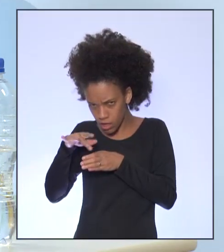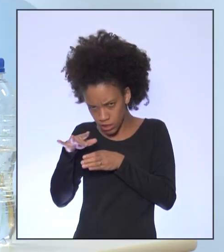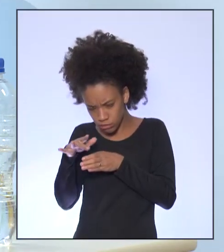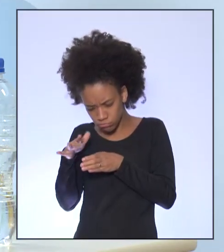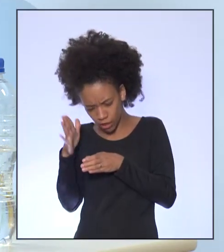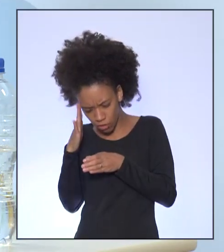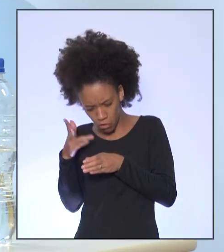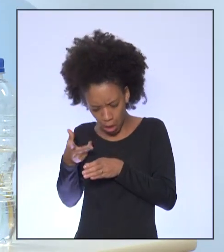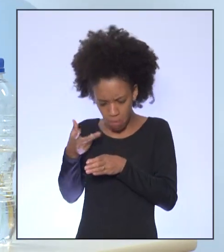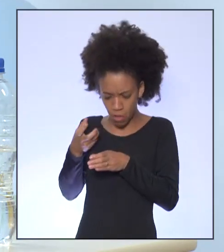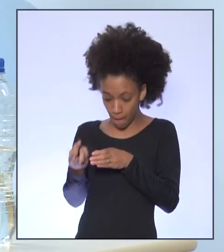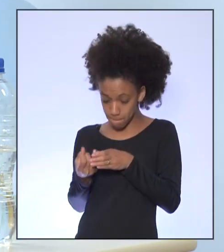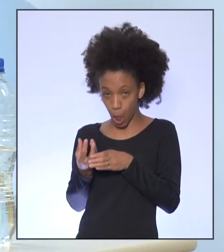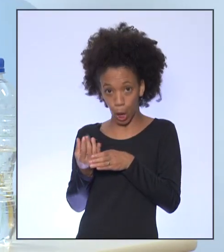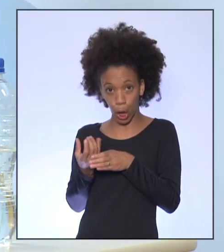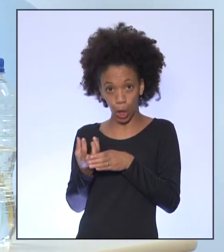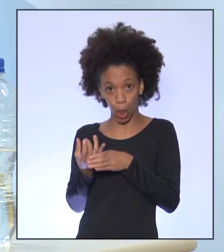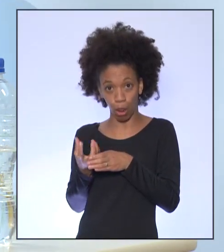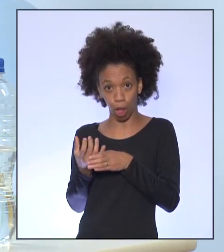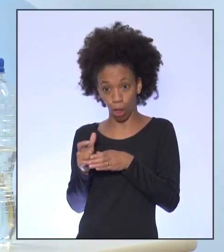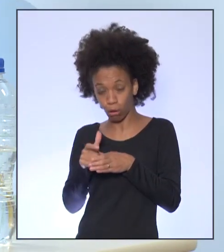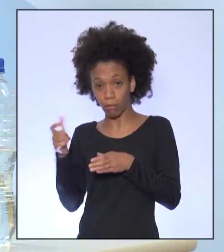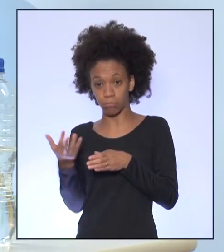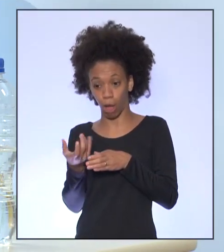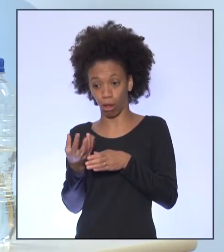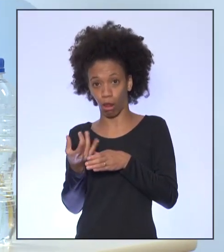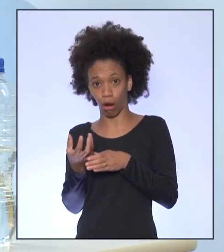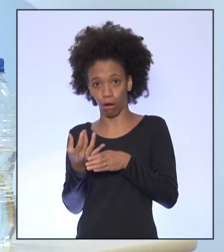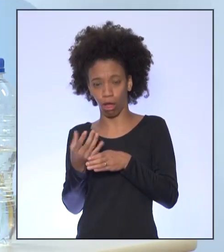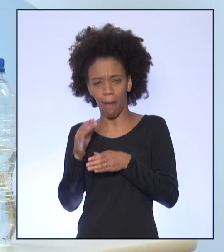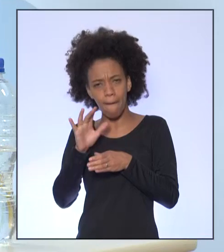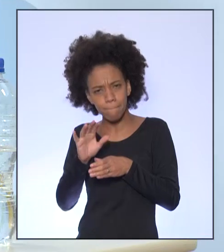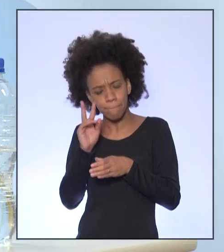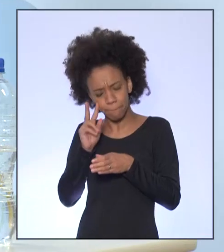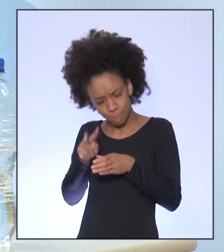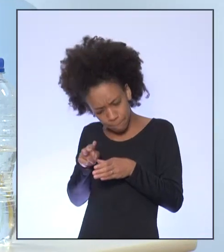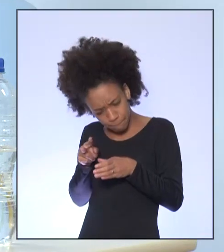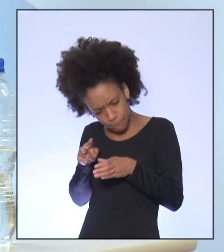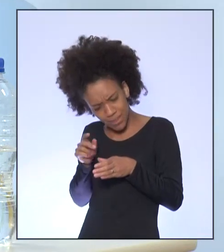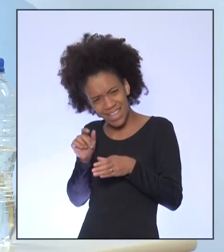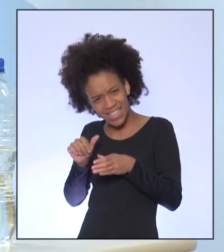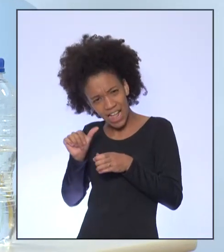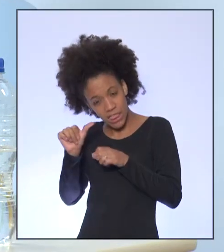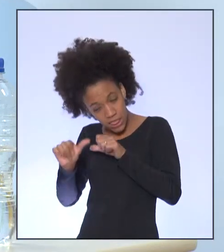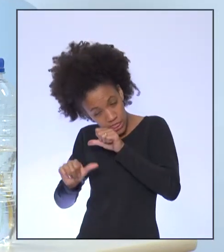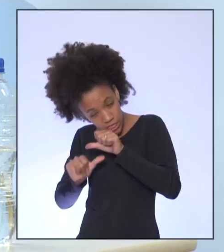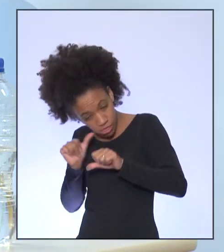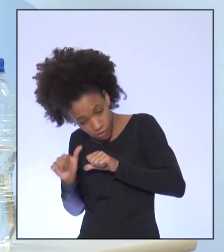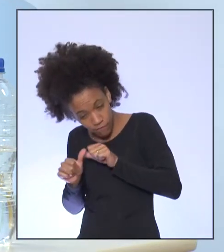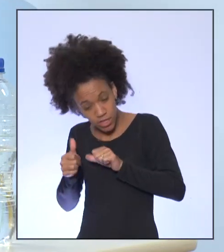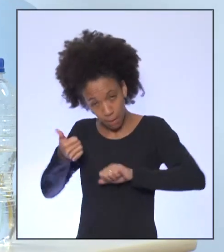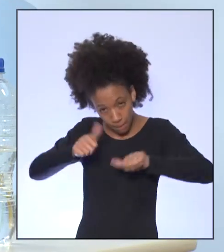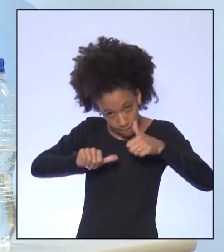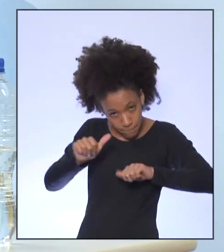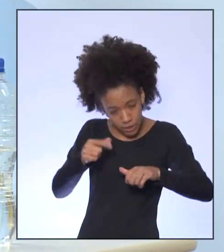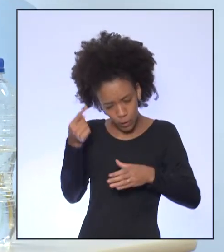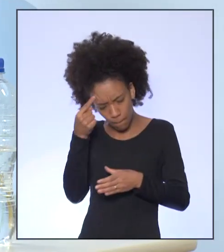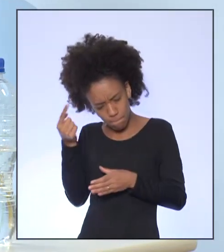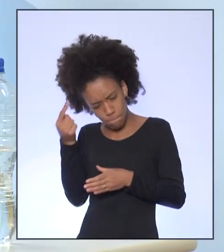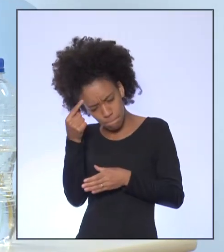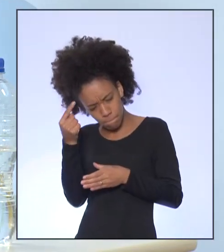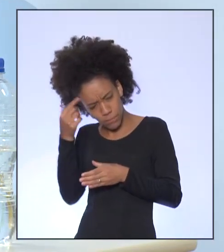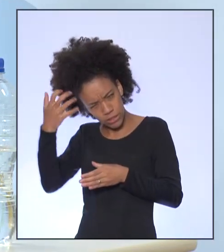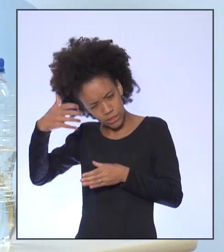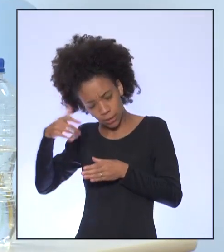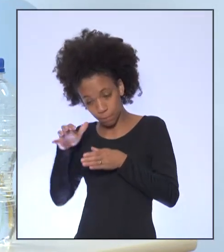teve uma formação grande de bolhas? Então, para dizer se isso é uma transformação química ou não, a gente vai pensar. Essas bolhas, elas